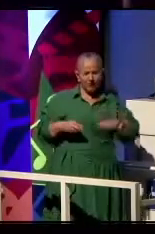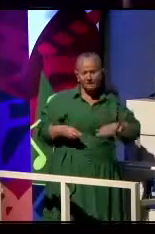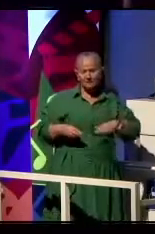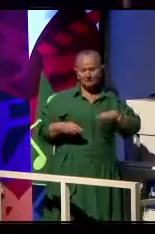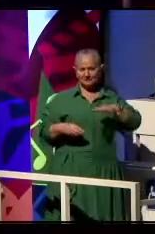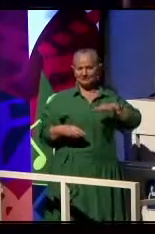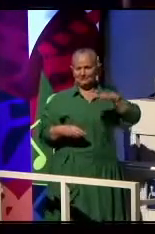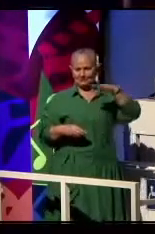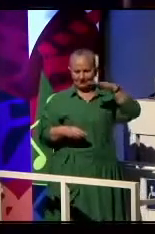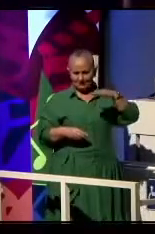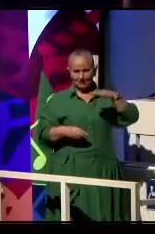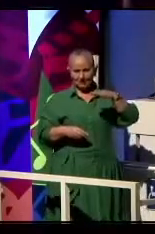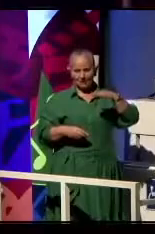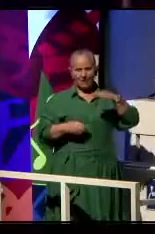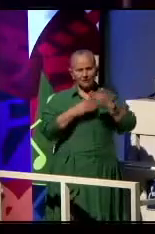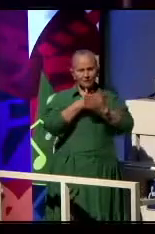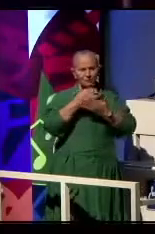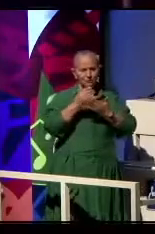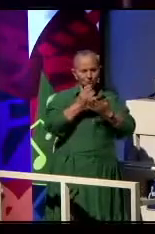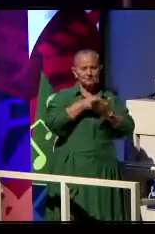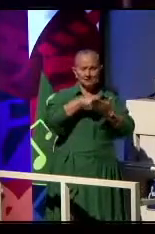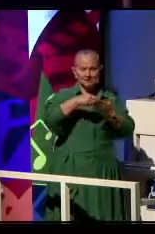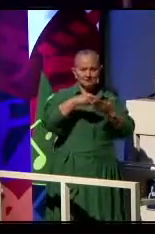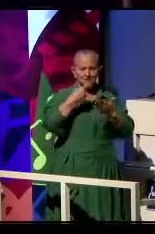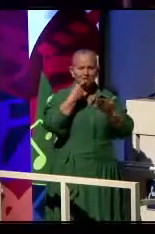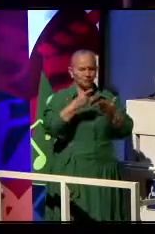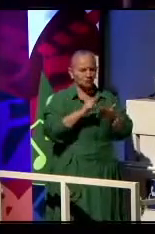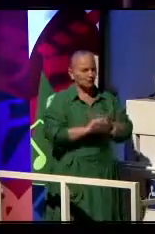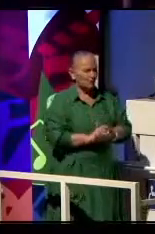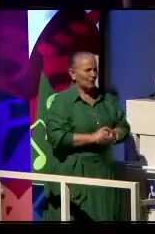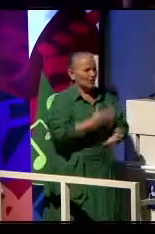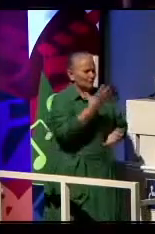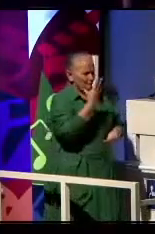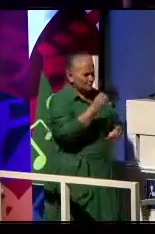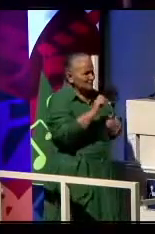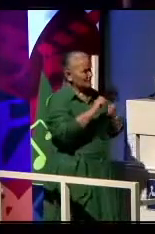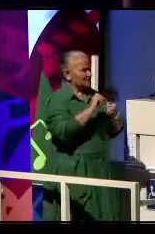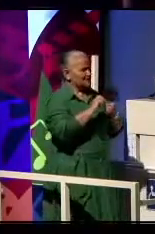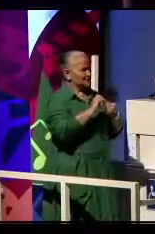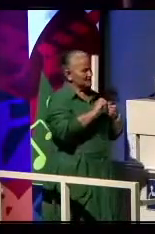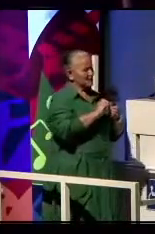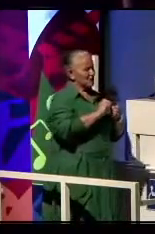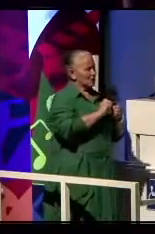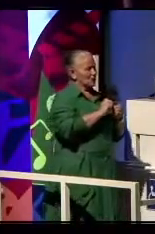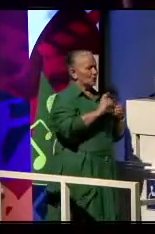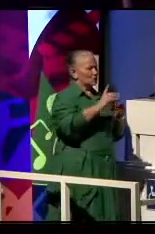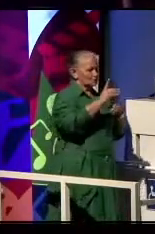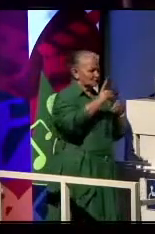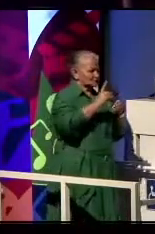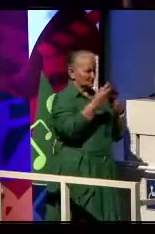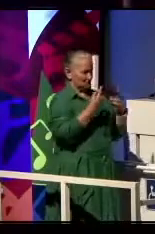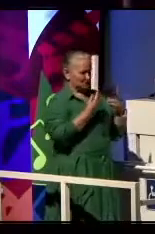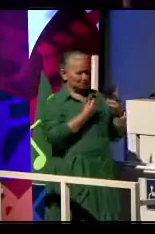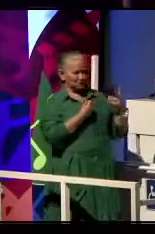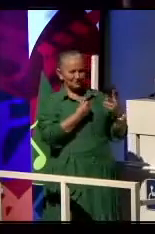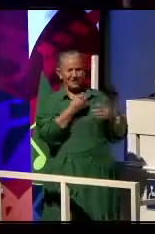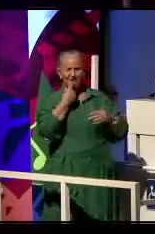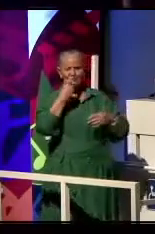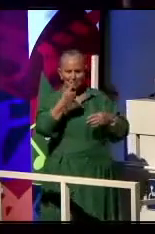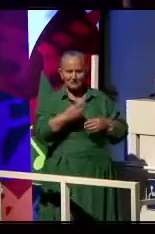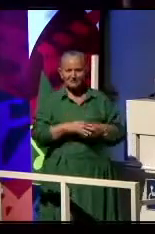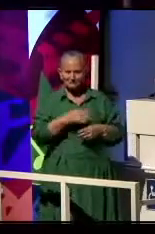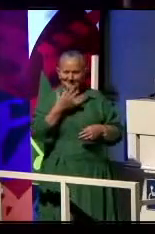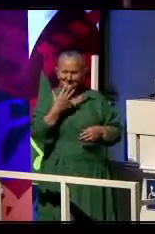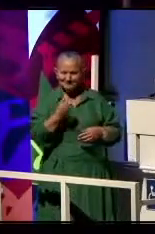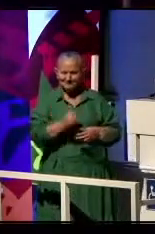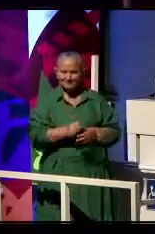exímio compositor. Então, o Milton grava essa música para Lennon McCartney, que o Loborges, muito fã dos Beatles, fez essa música